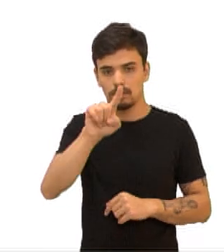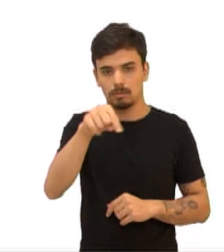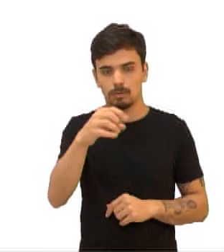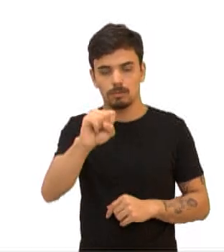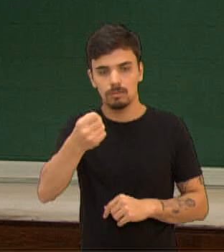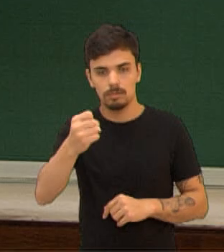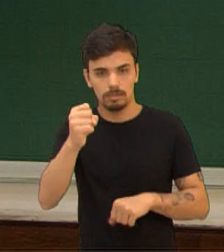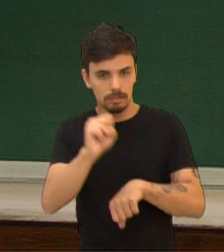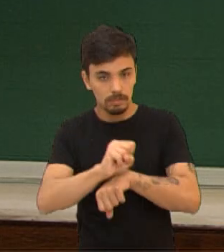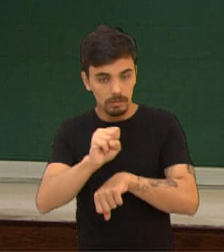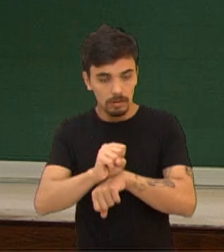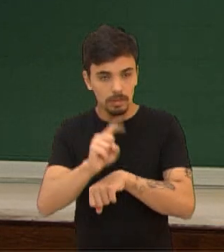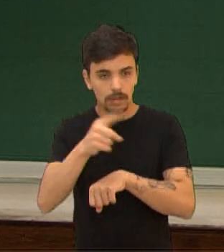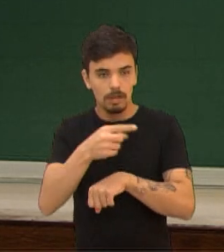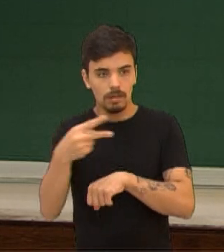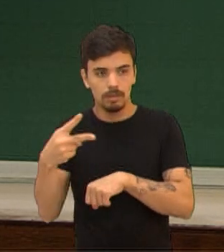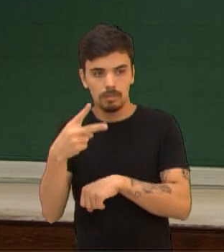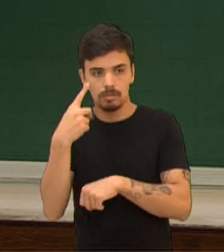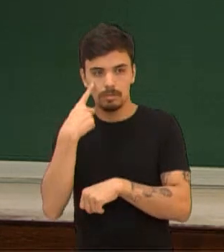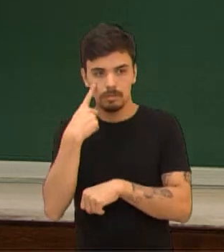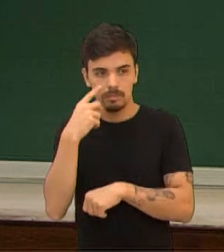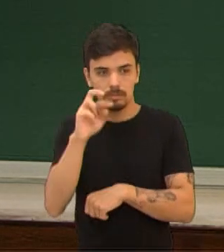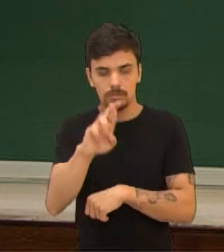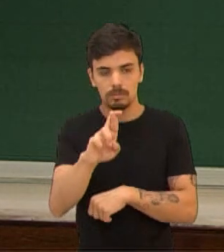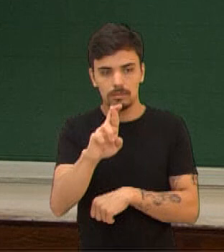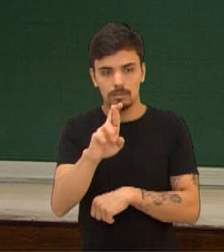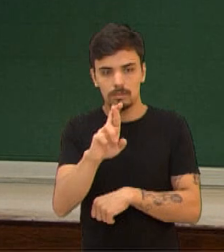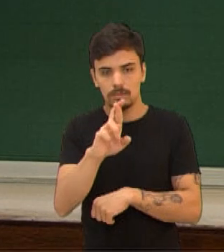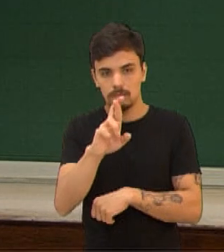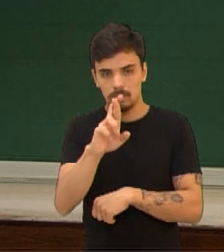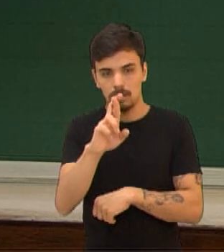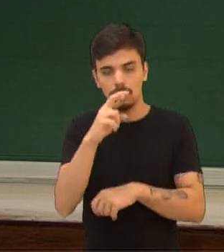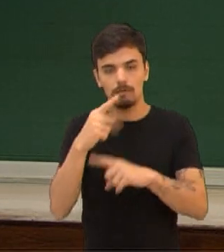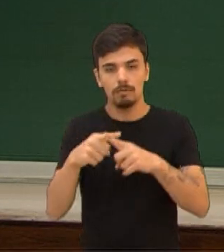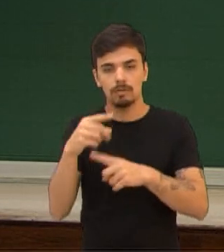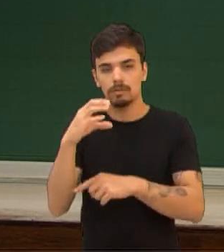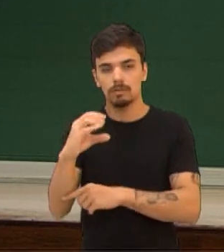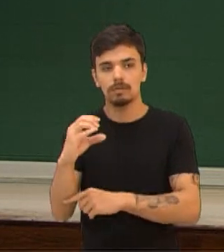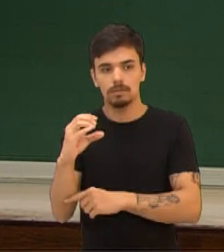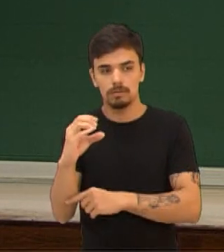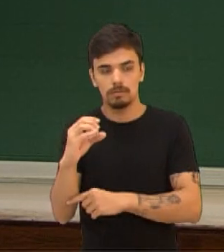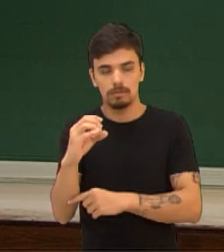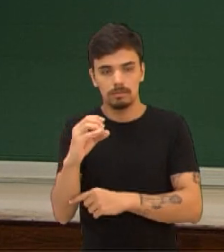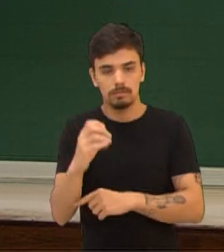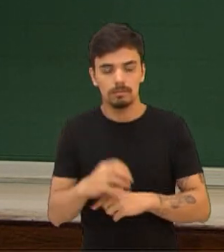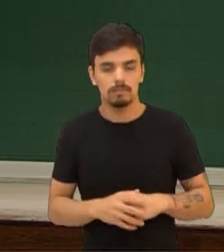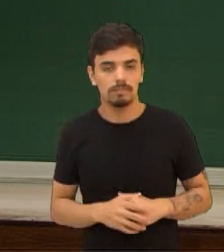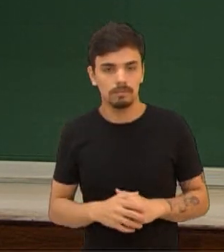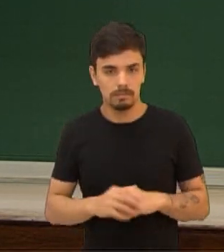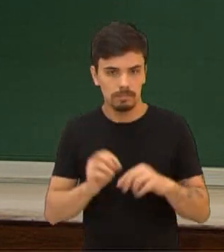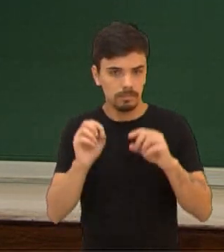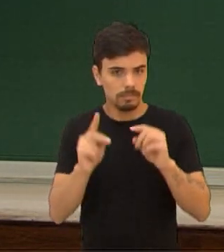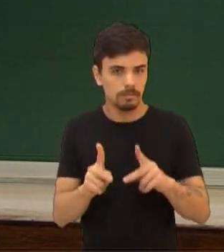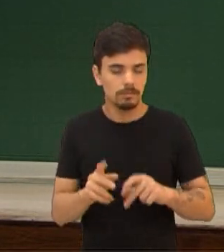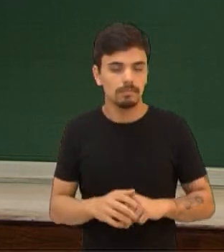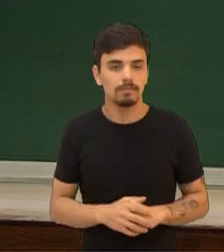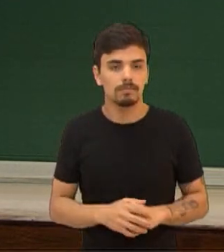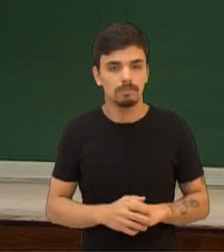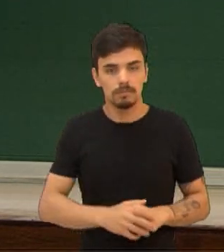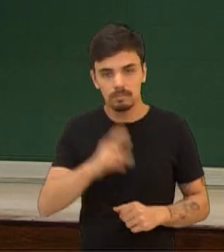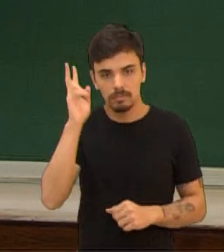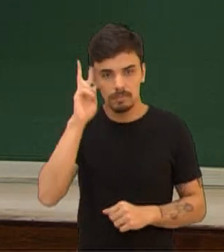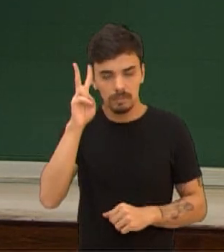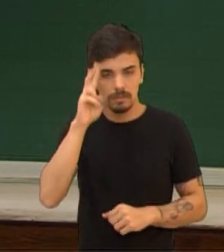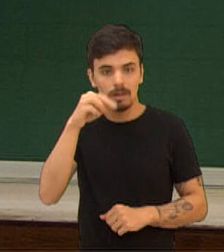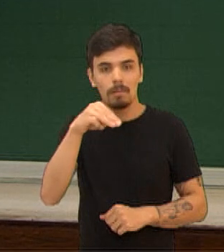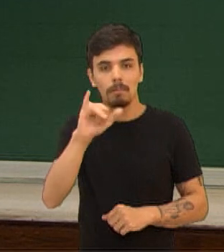segundos é igual a R vezes C, que é 670 micro. Ok? Lembrar que